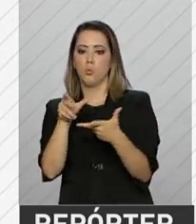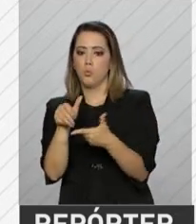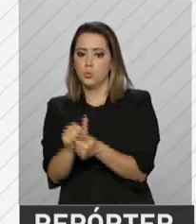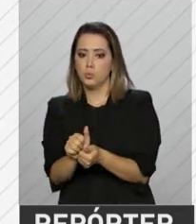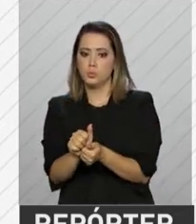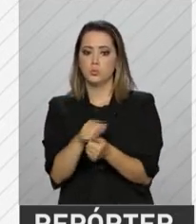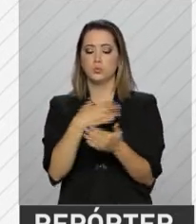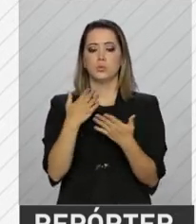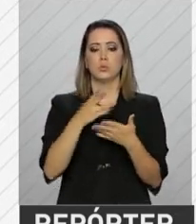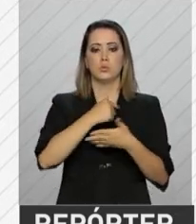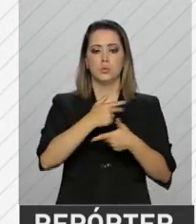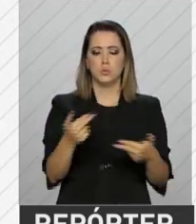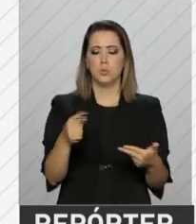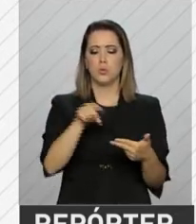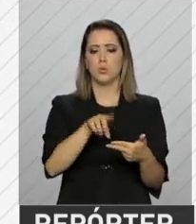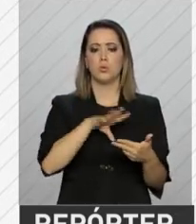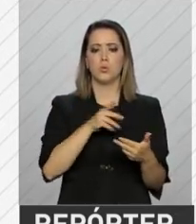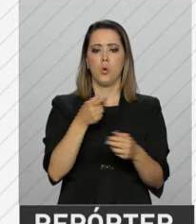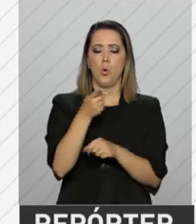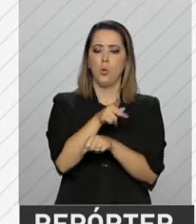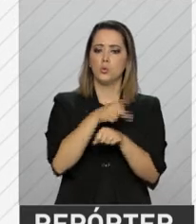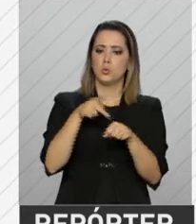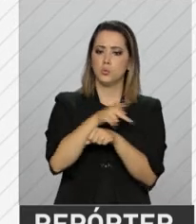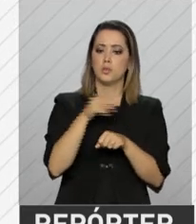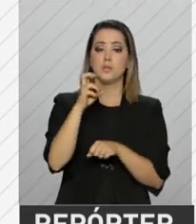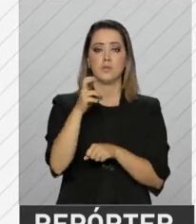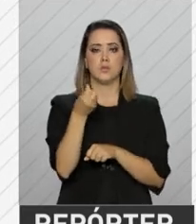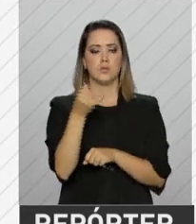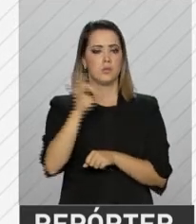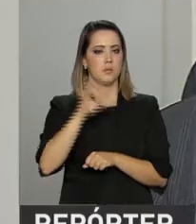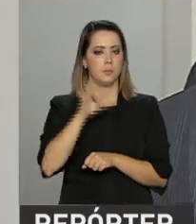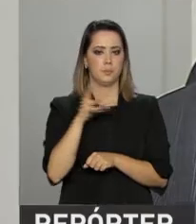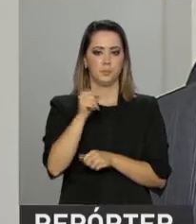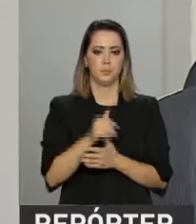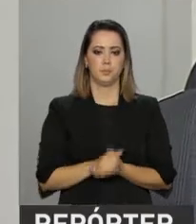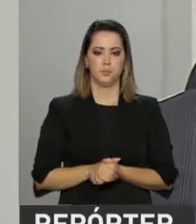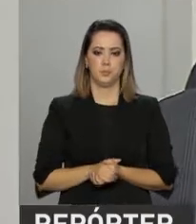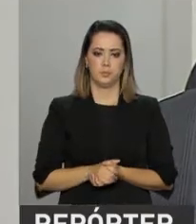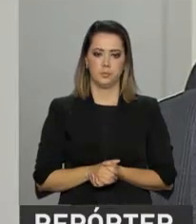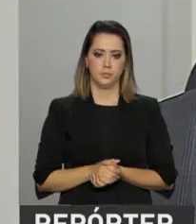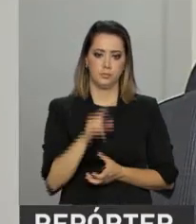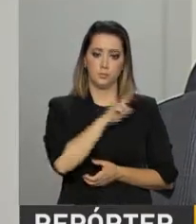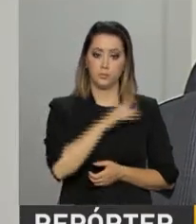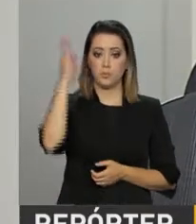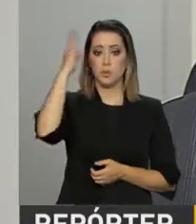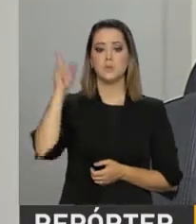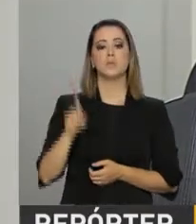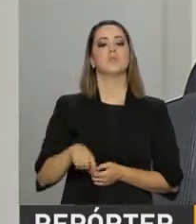industrializados para o resto do mundo ficou em 56 por cento do total o brasil tem uma importância significativa